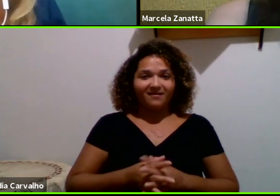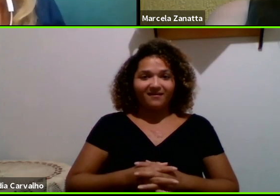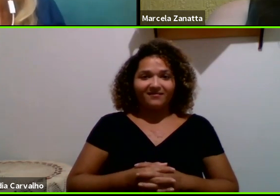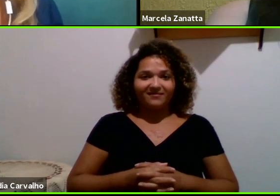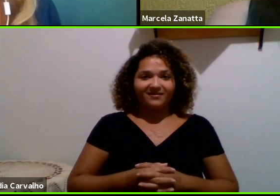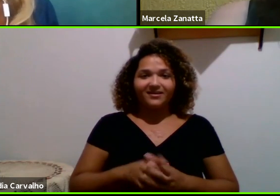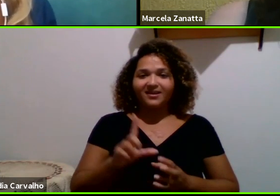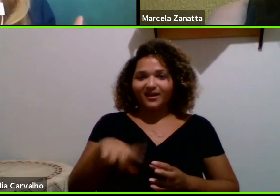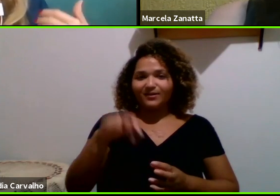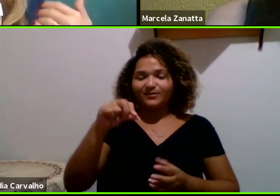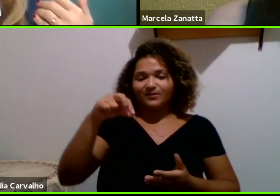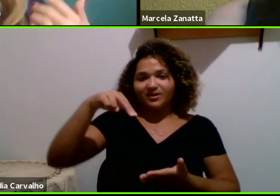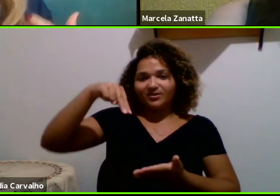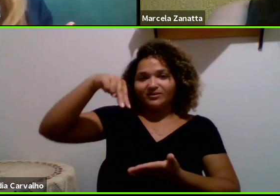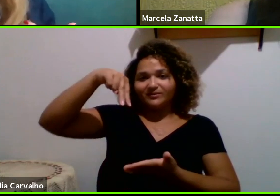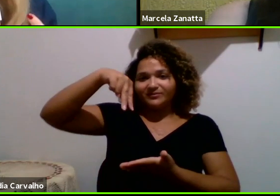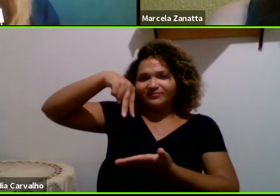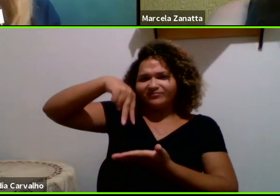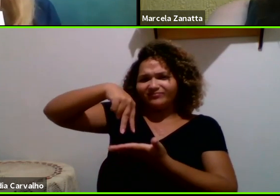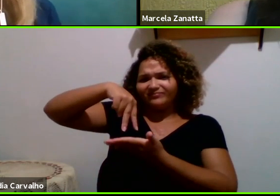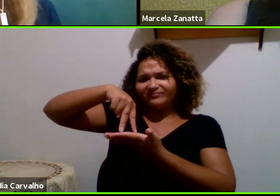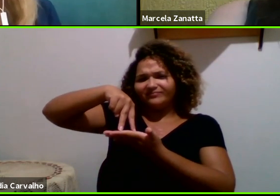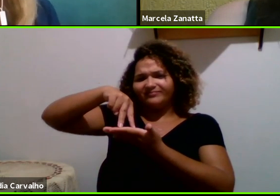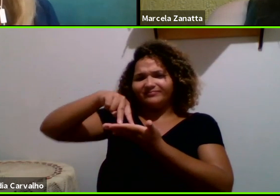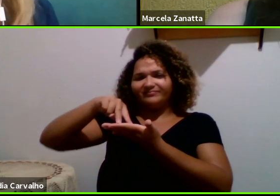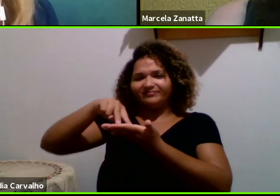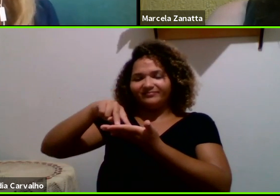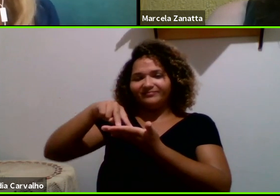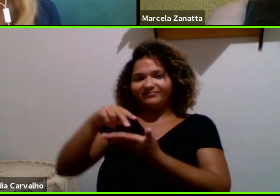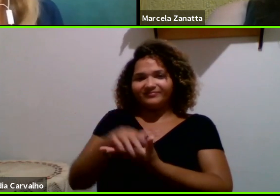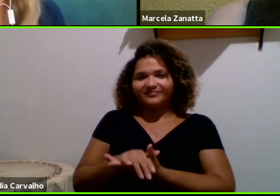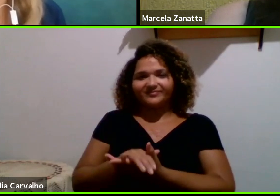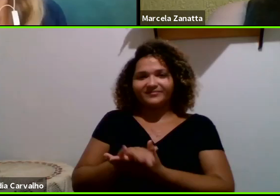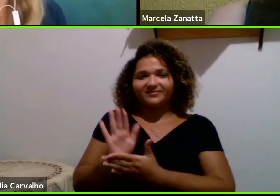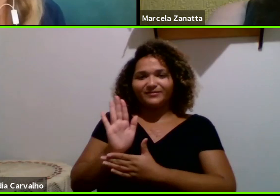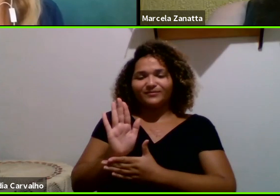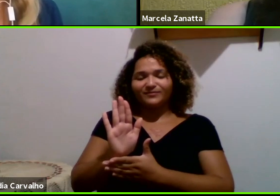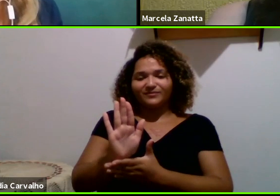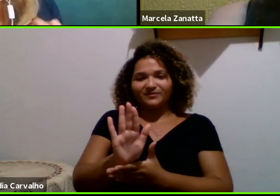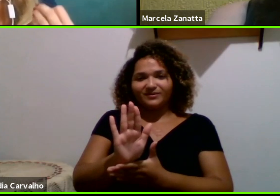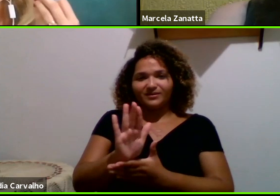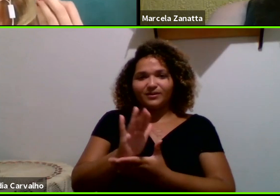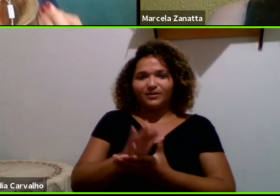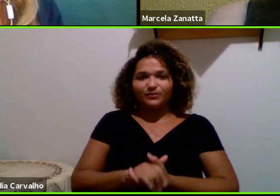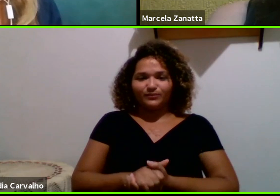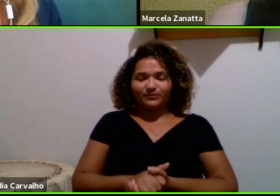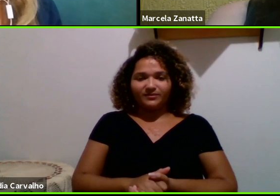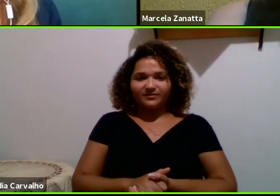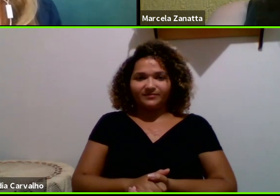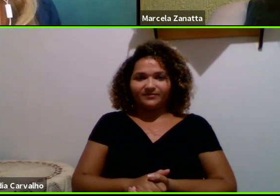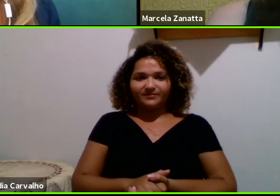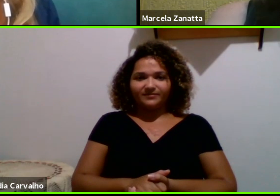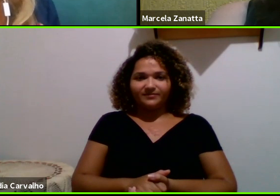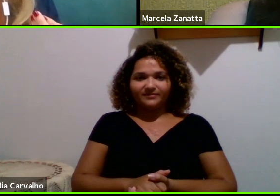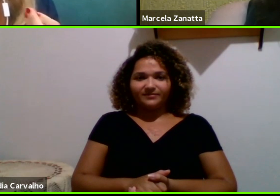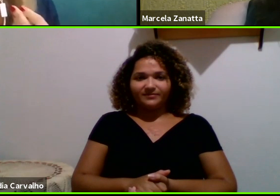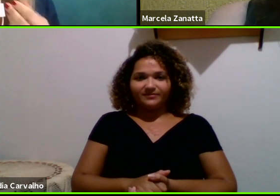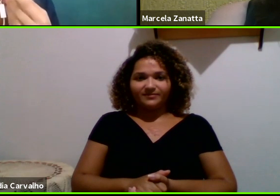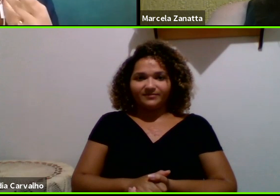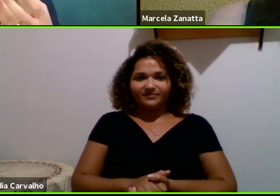vertical, uma posição que é vantajosa para o parto vaginal. É uma